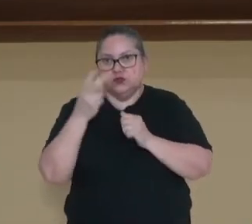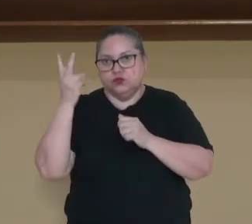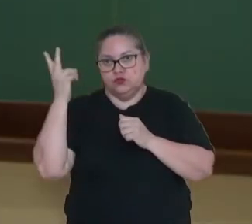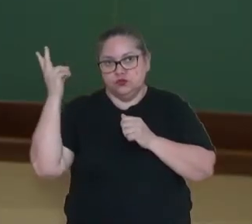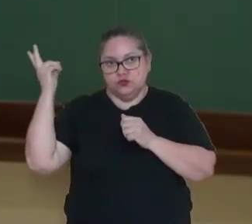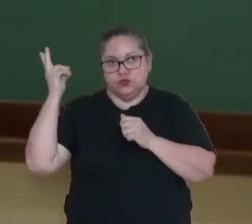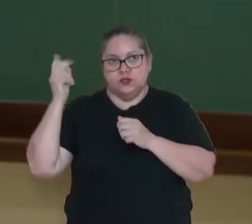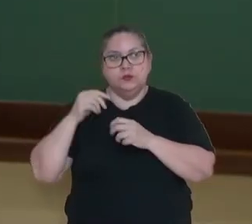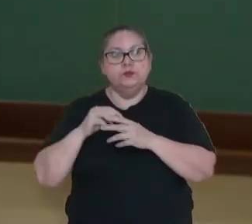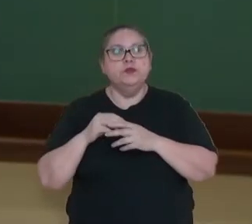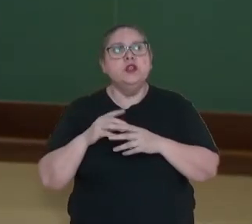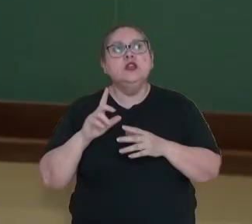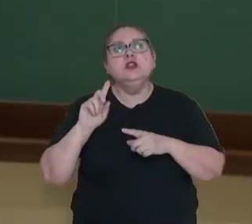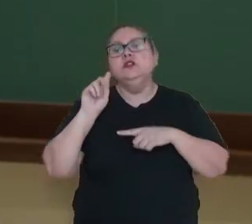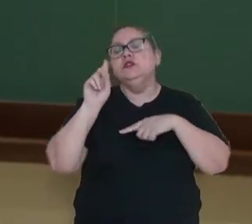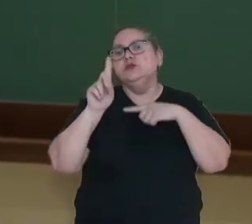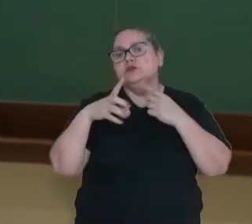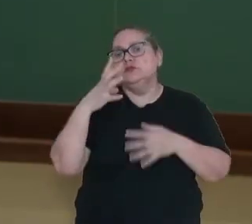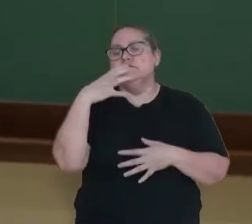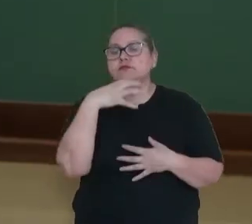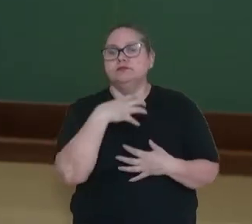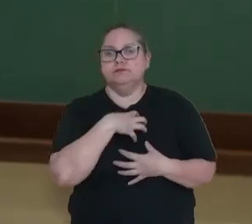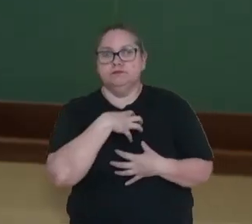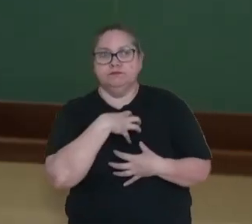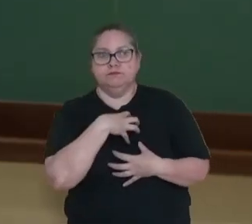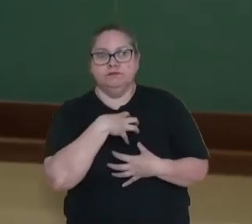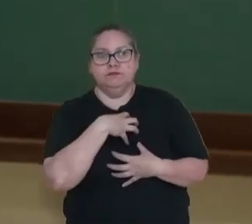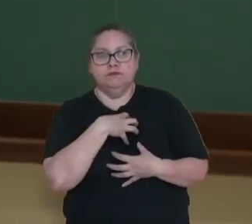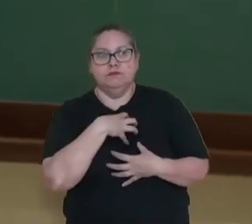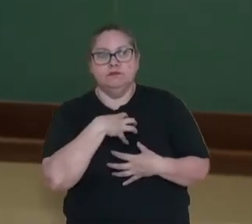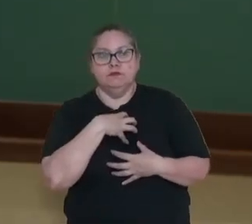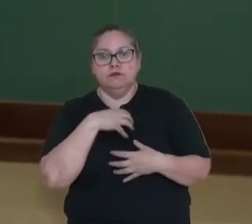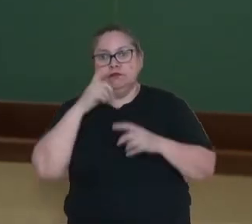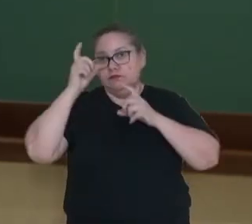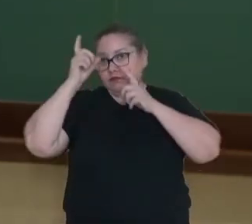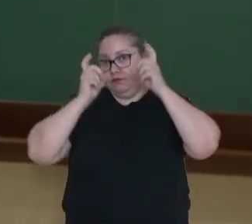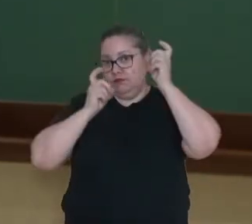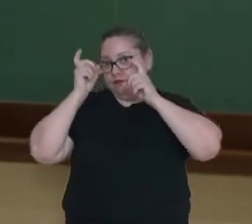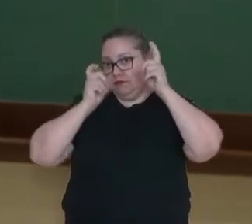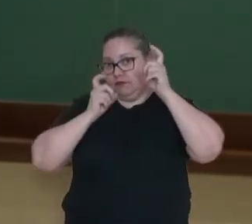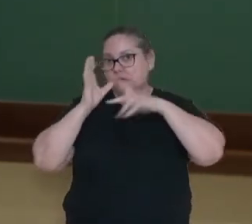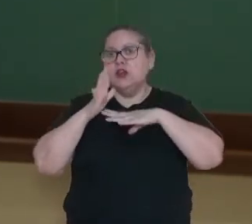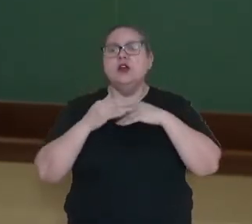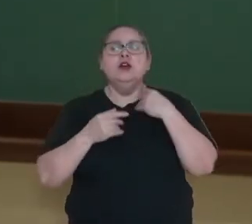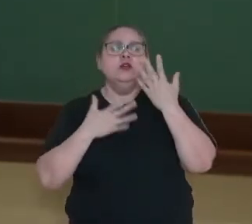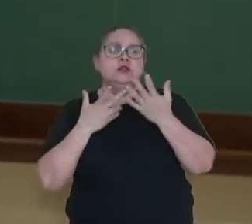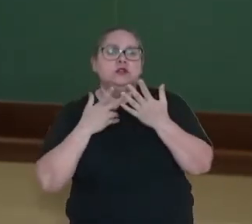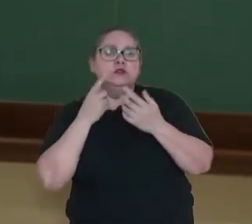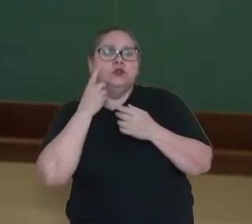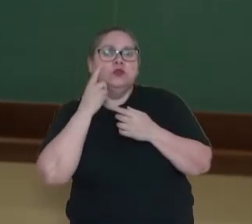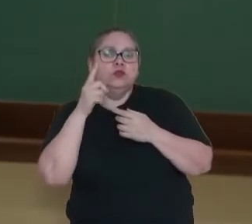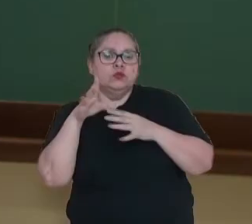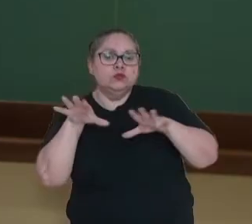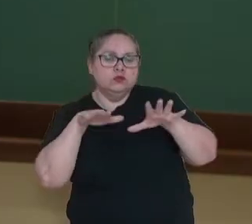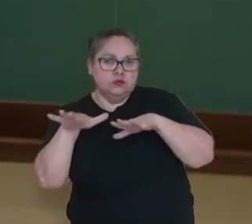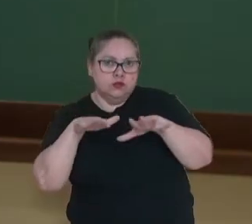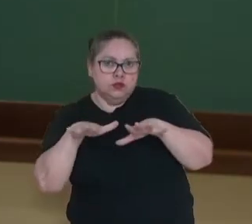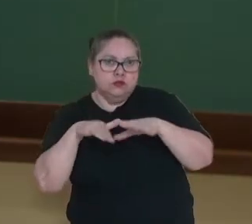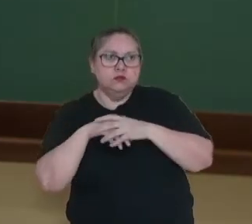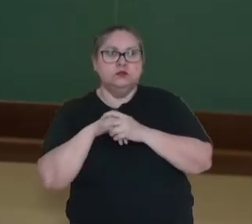ok? Daí nós temos os sentimentos e expressões faciais. Então, quando a gente viu os